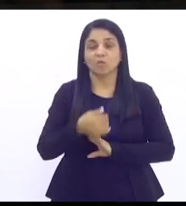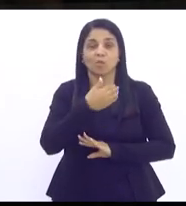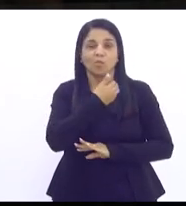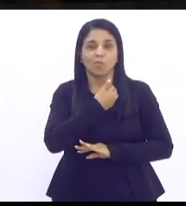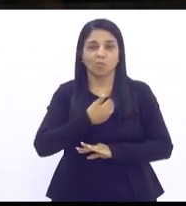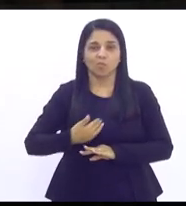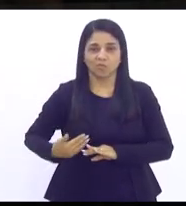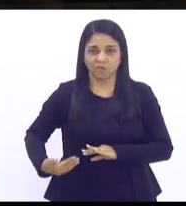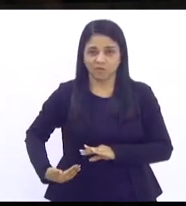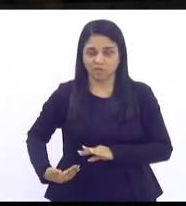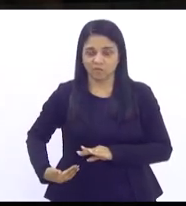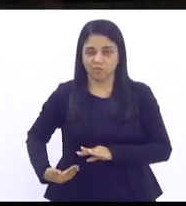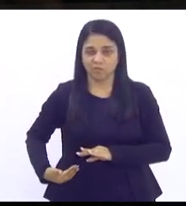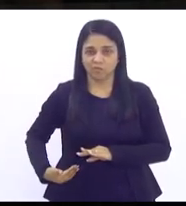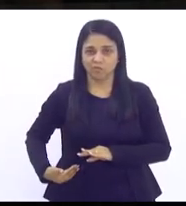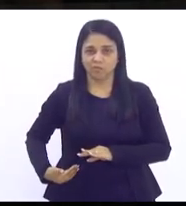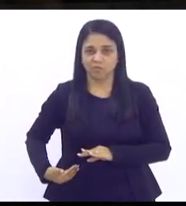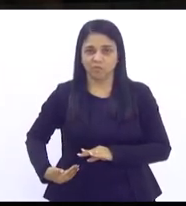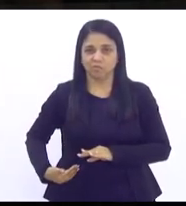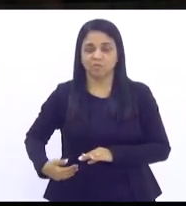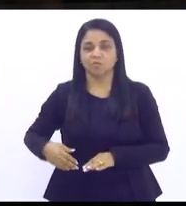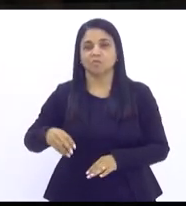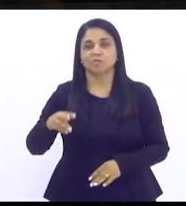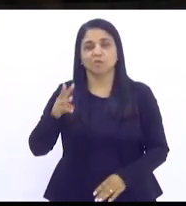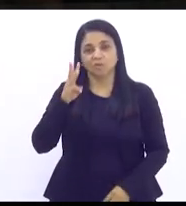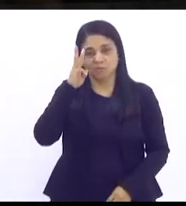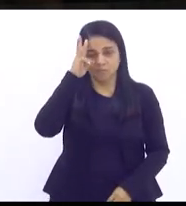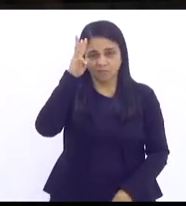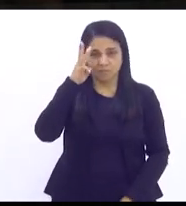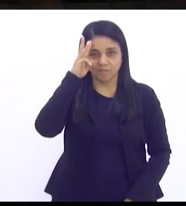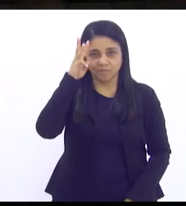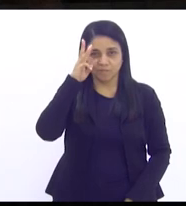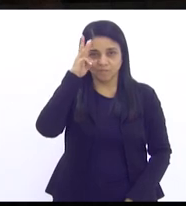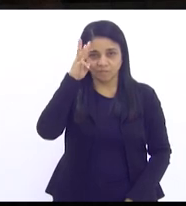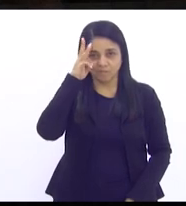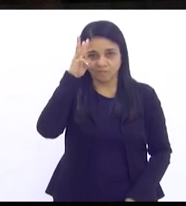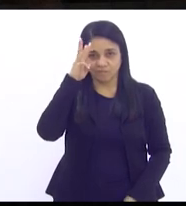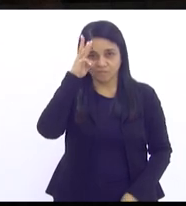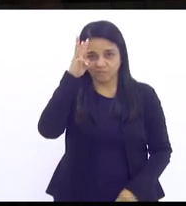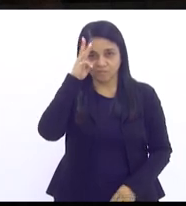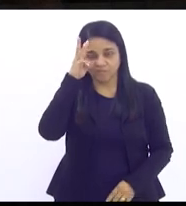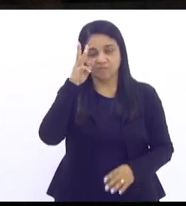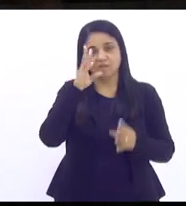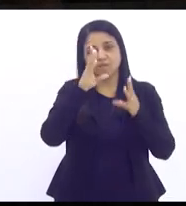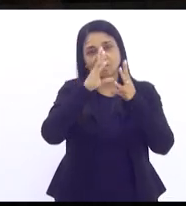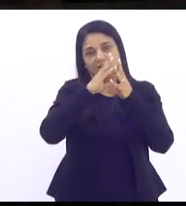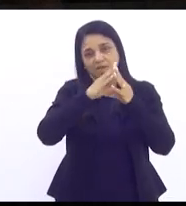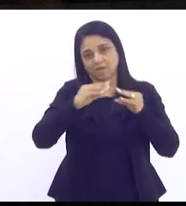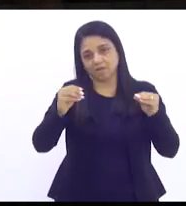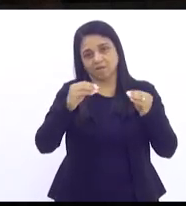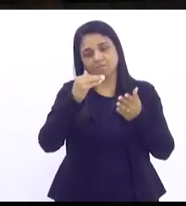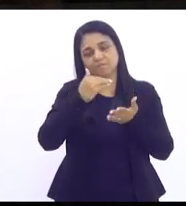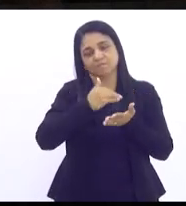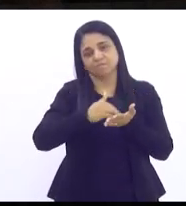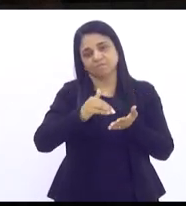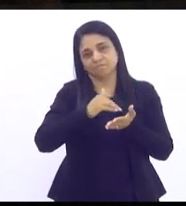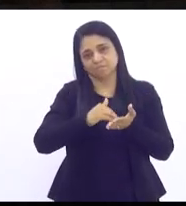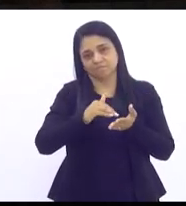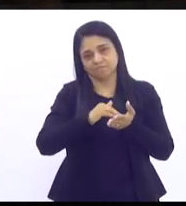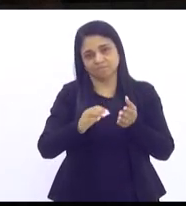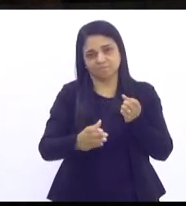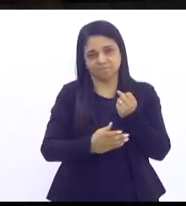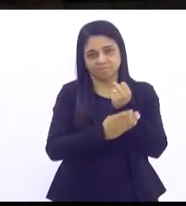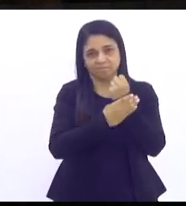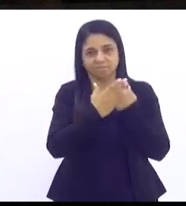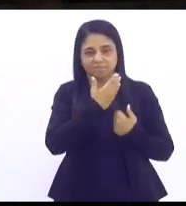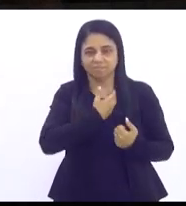governador, então governador, o Wilson Witzel extingue a Secretaria de Segurança e